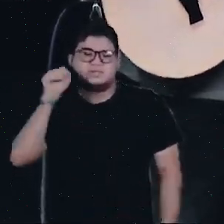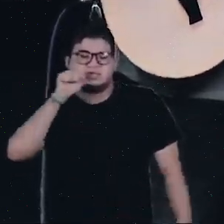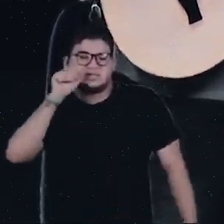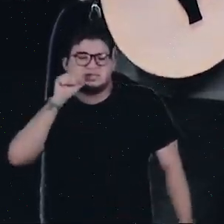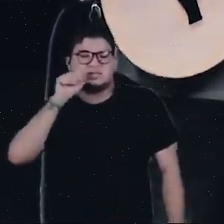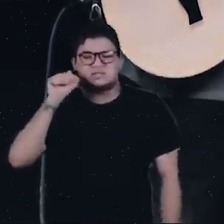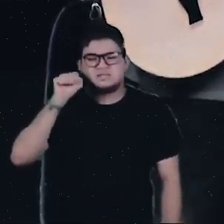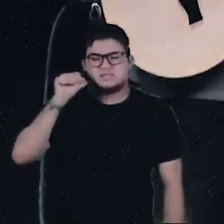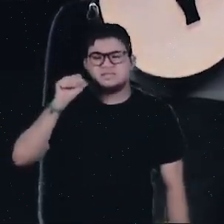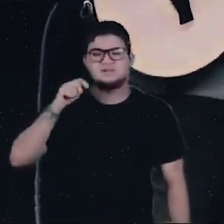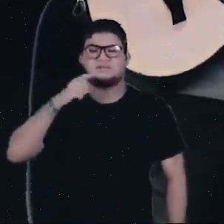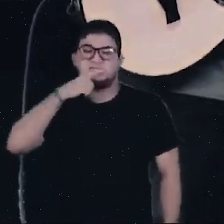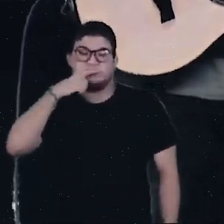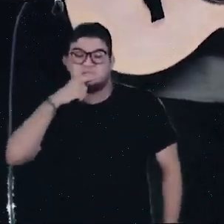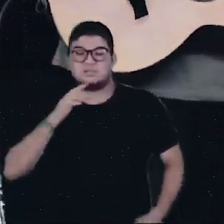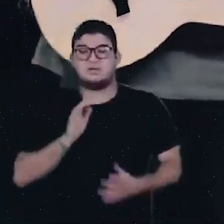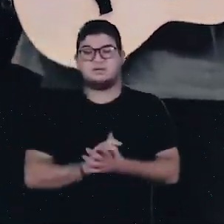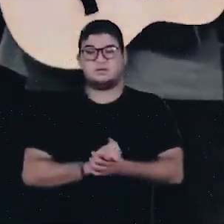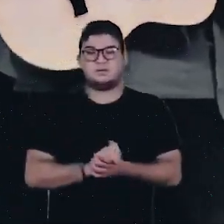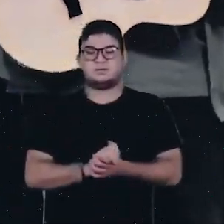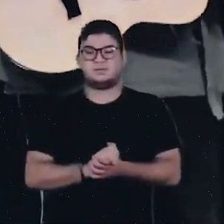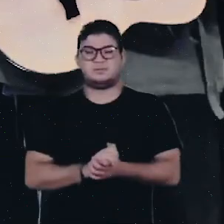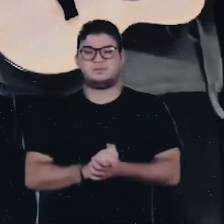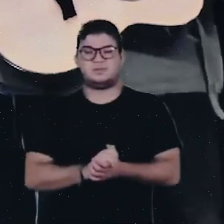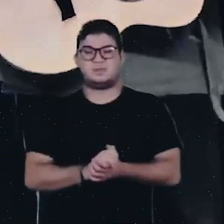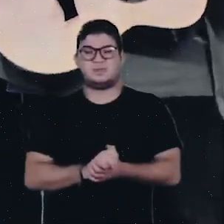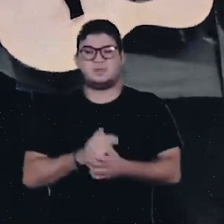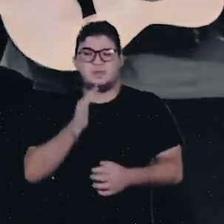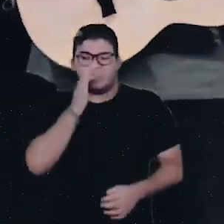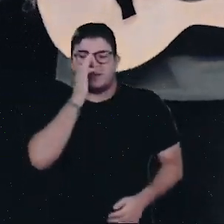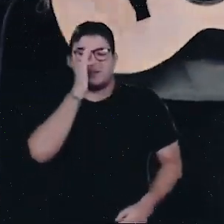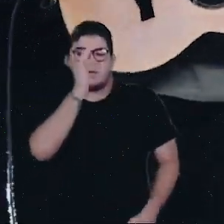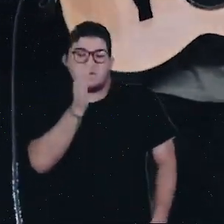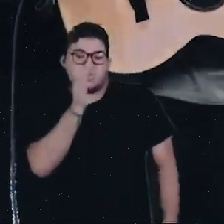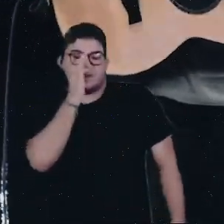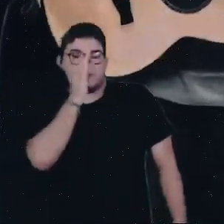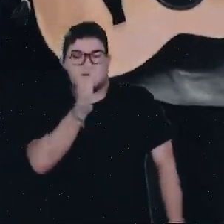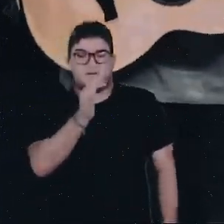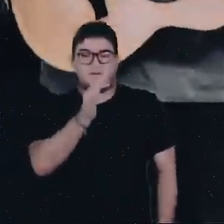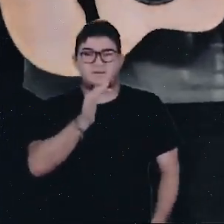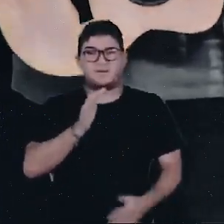dentinhos. Usa desodorante. Já ouviu falar de Rexona?